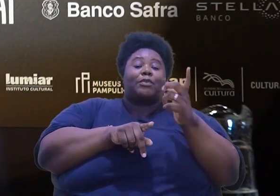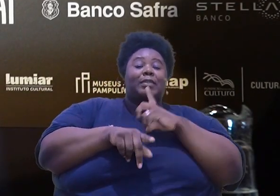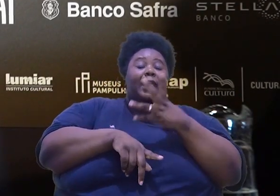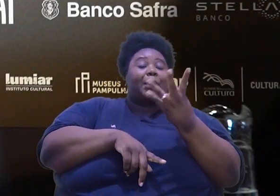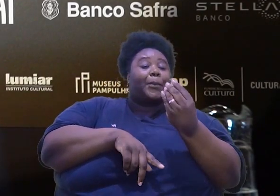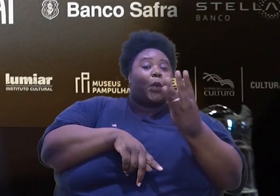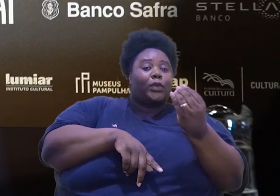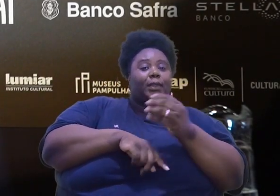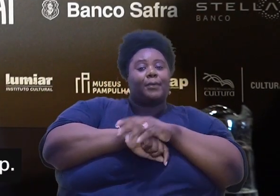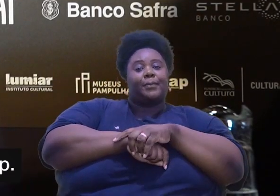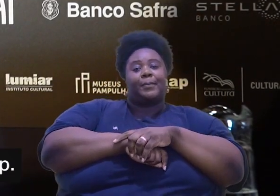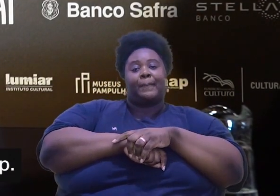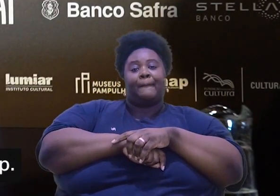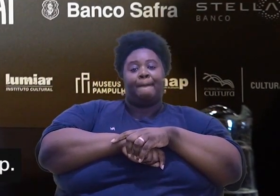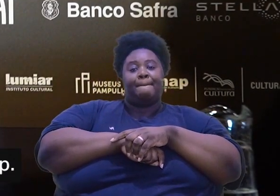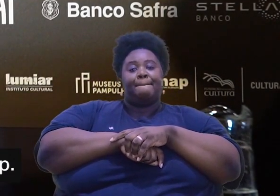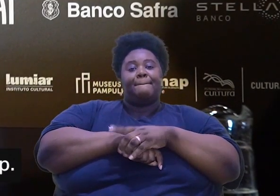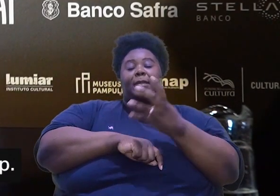muita